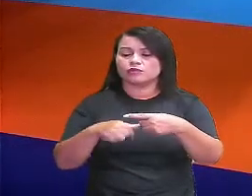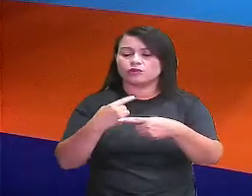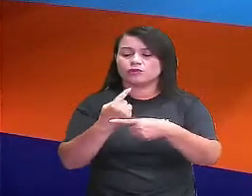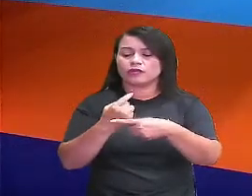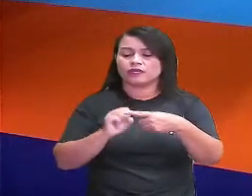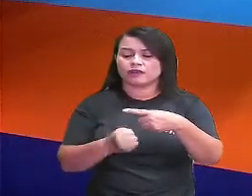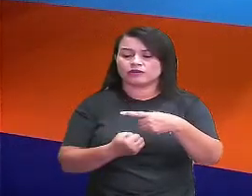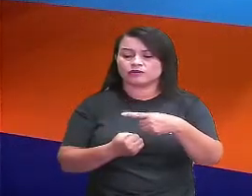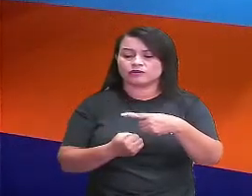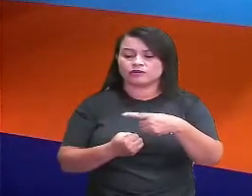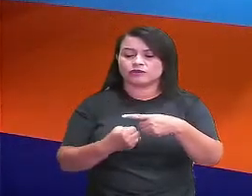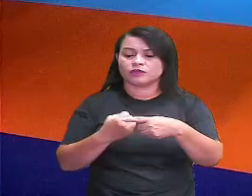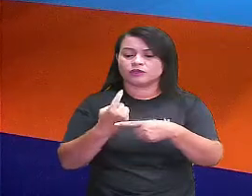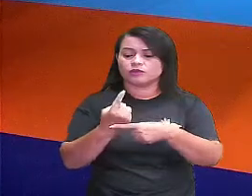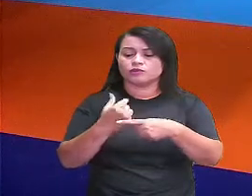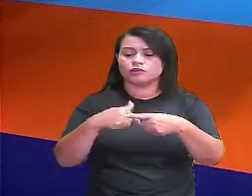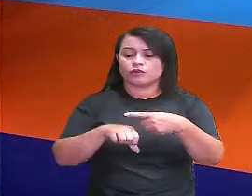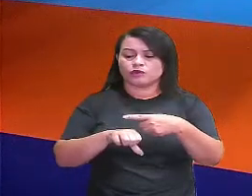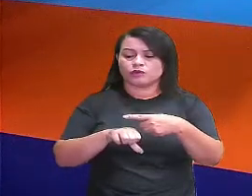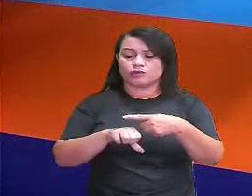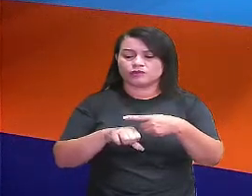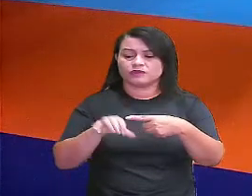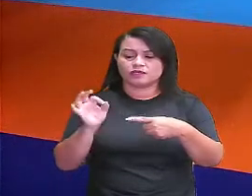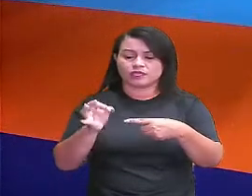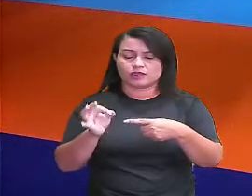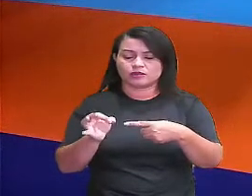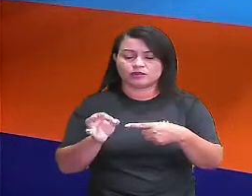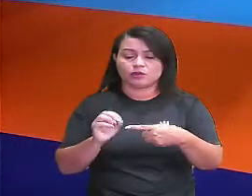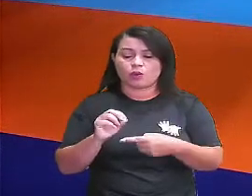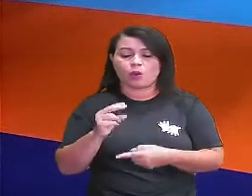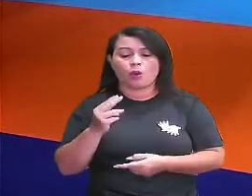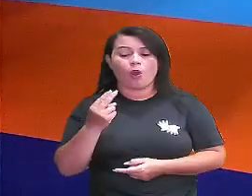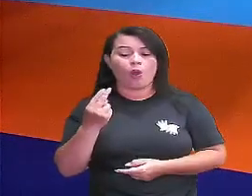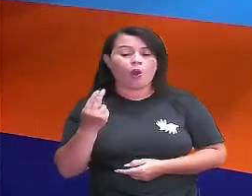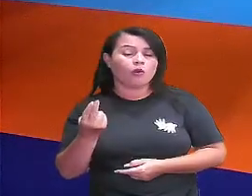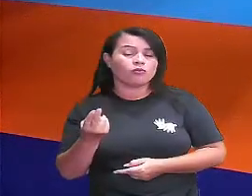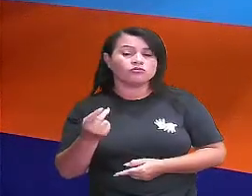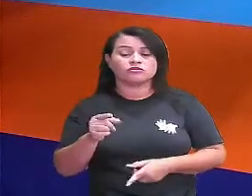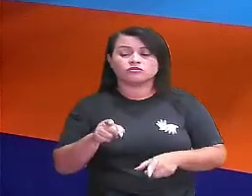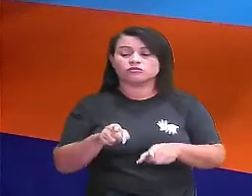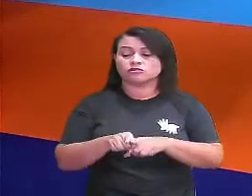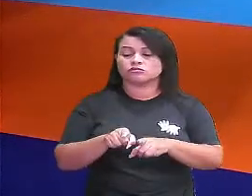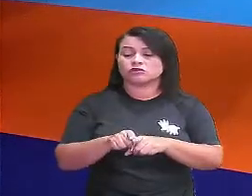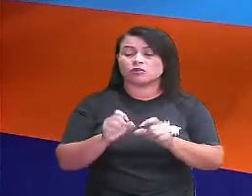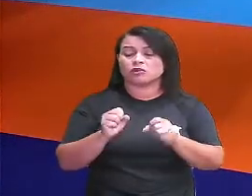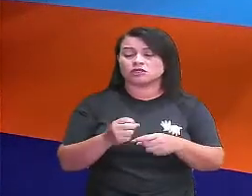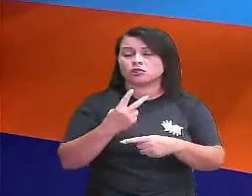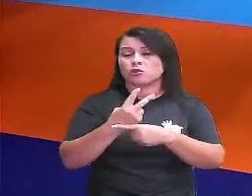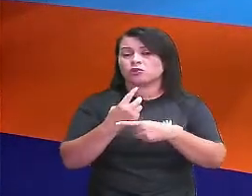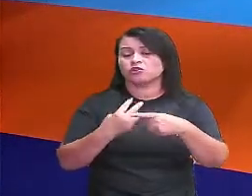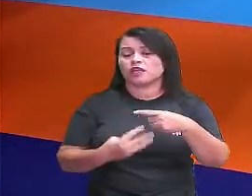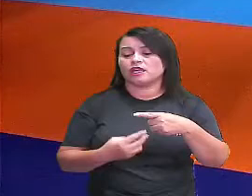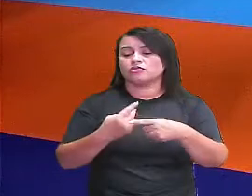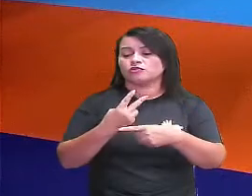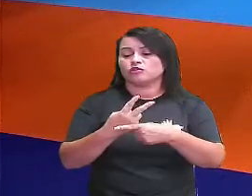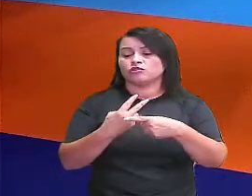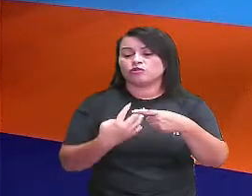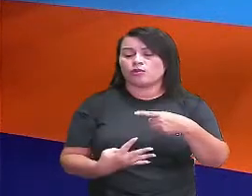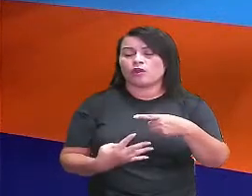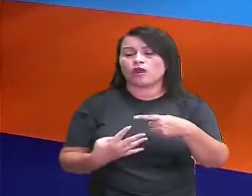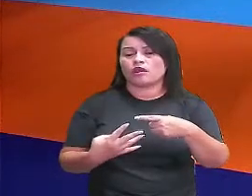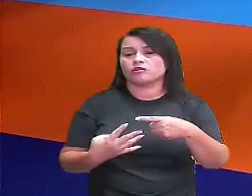1/7, 1/8 e 1/9, tá certo? Ou pode ser 2/3,